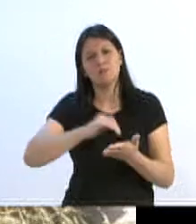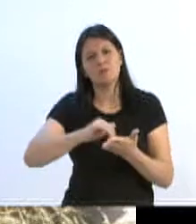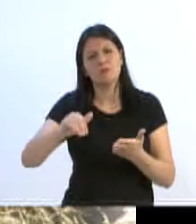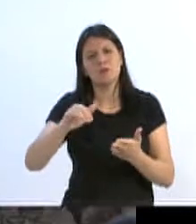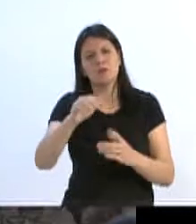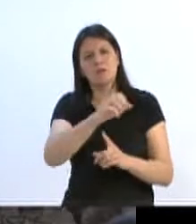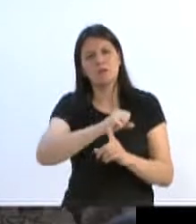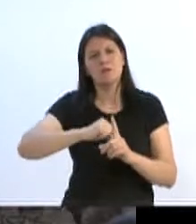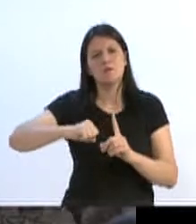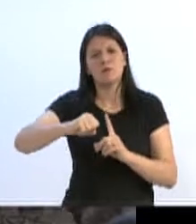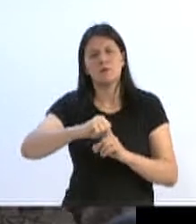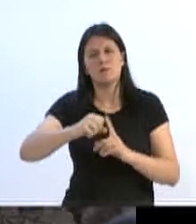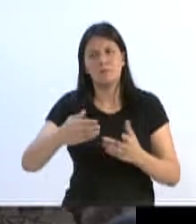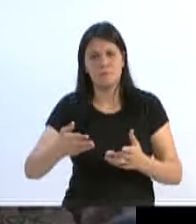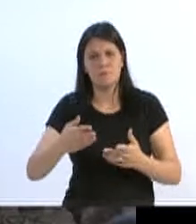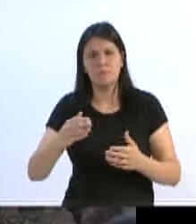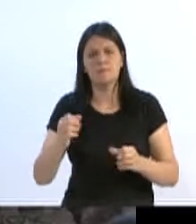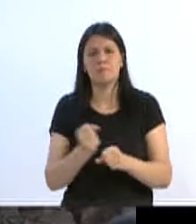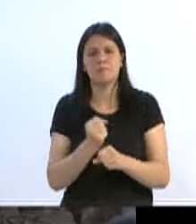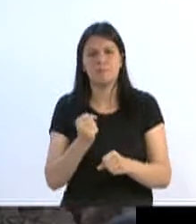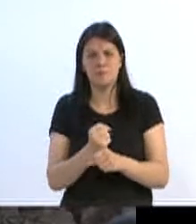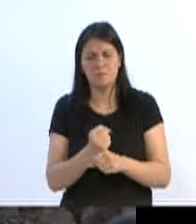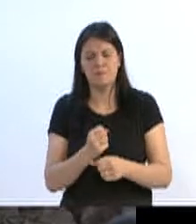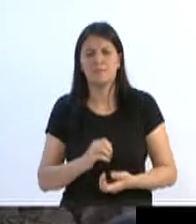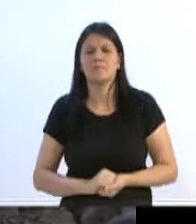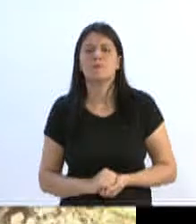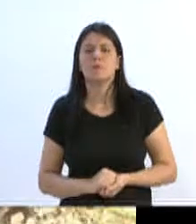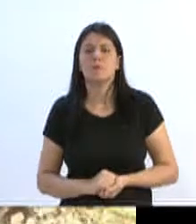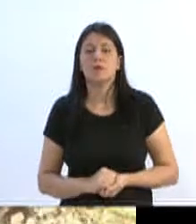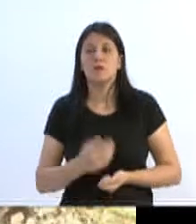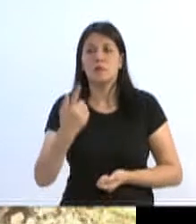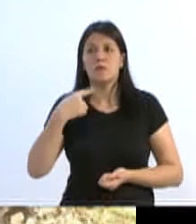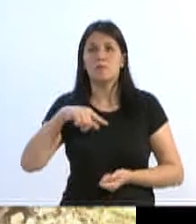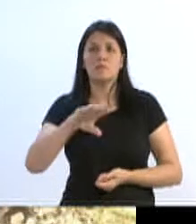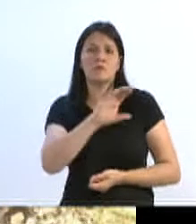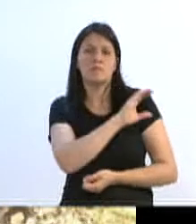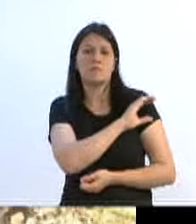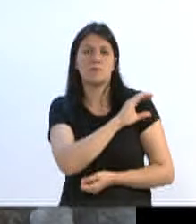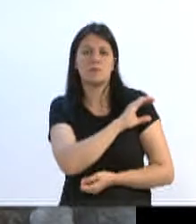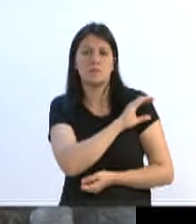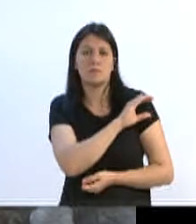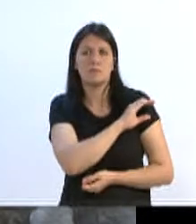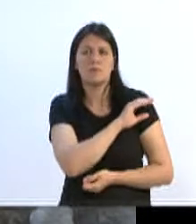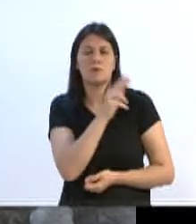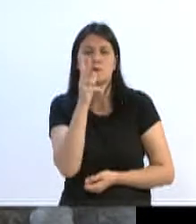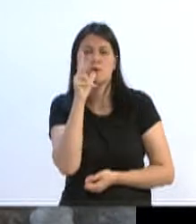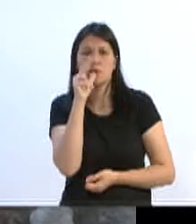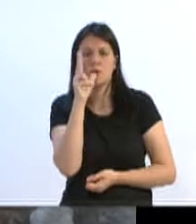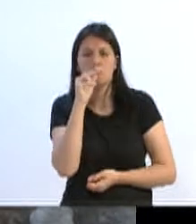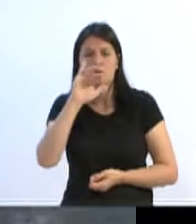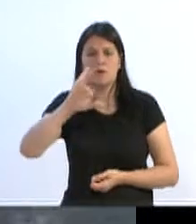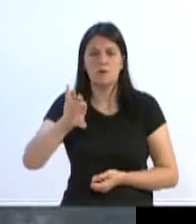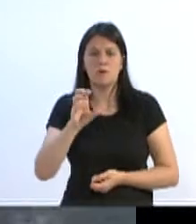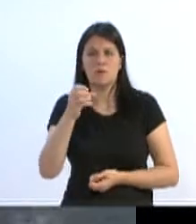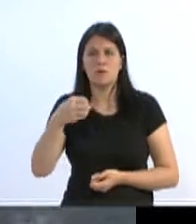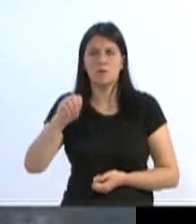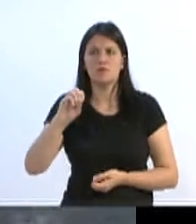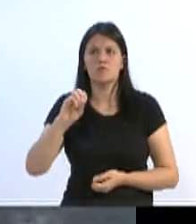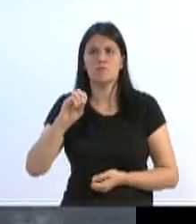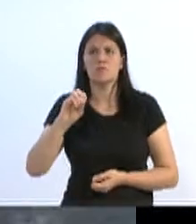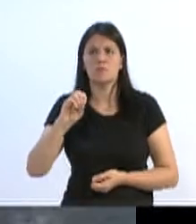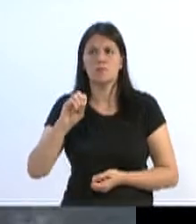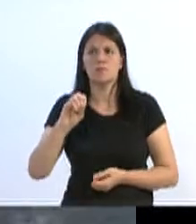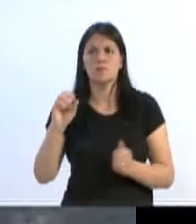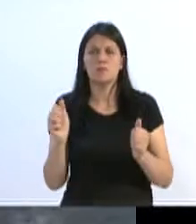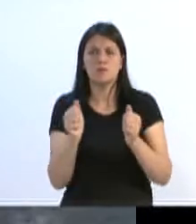que estão sendo executadas estive também anos 61 gervais neto no bairro água verde acompanhado da secretária de educação a patrícia